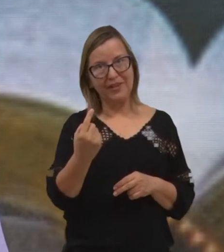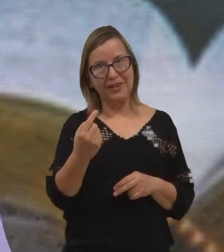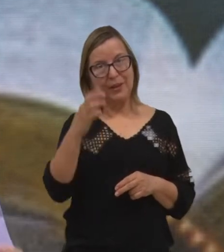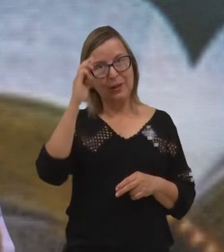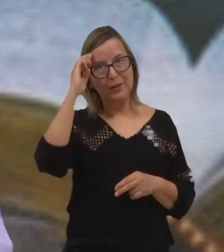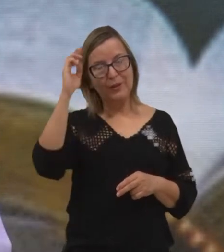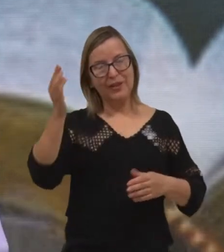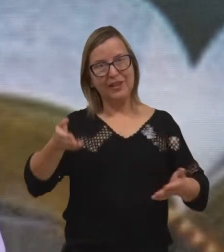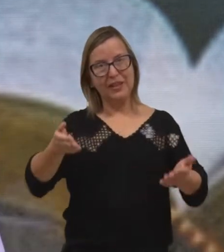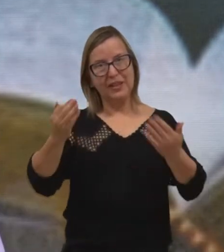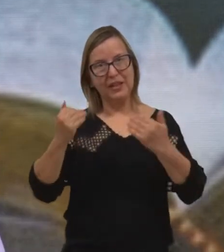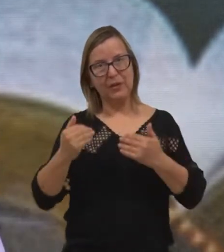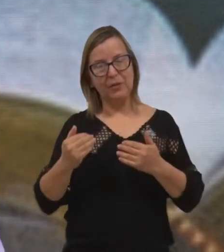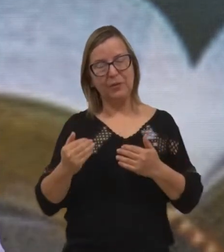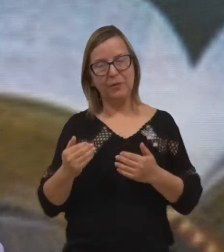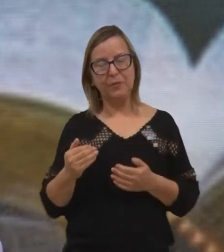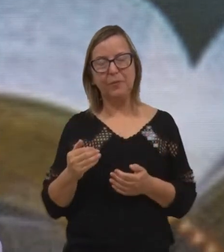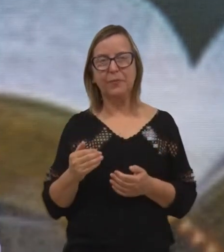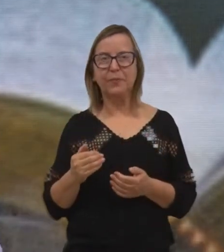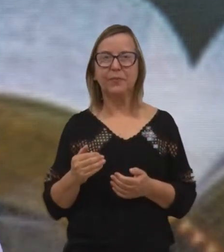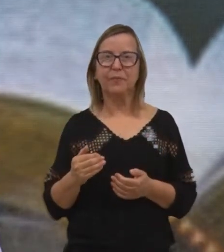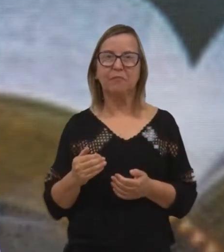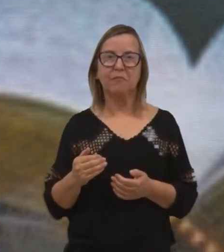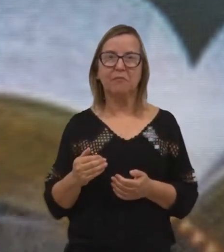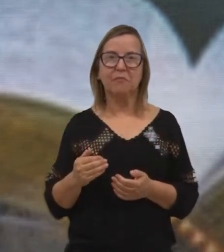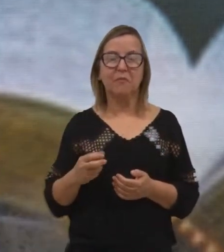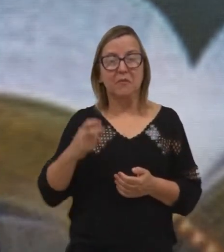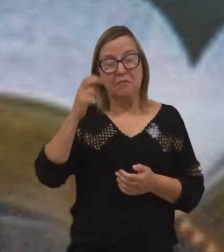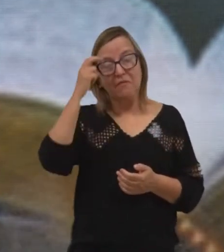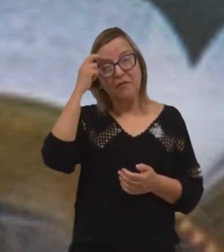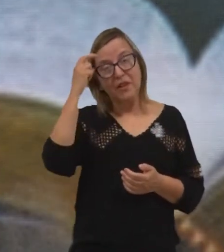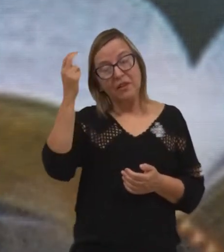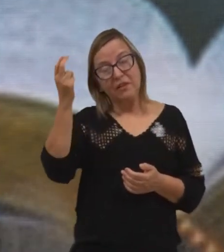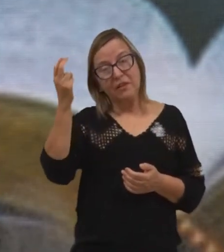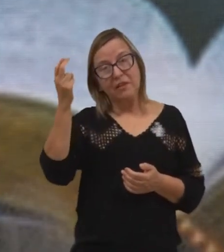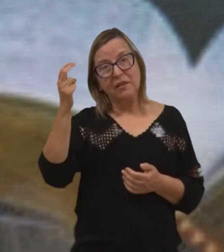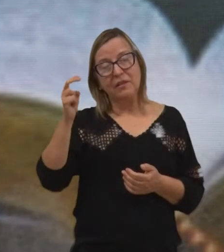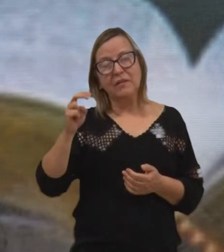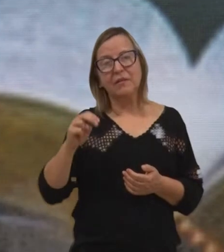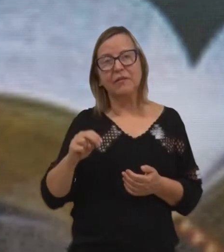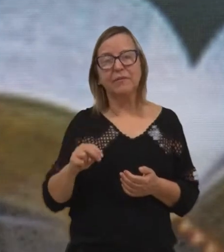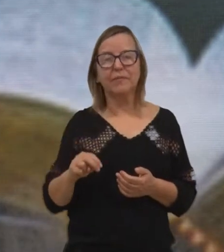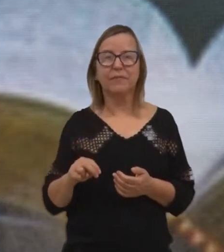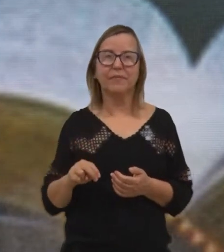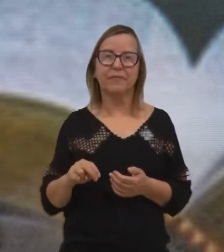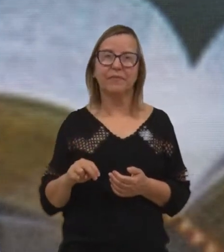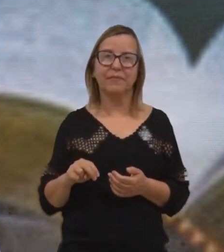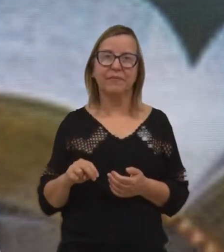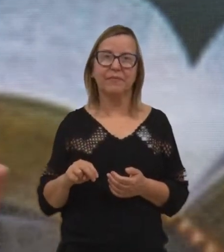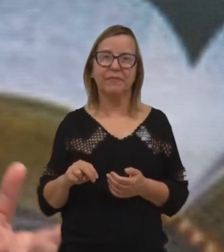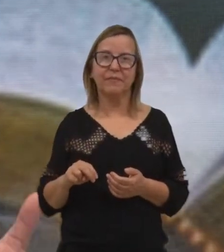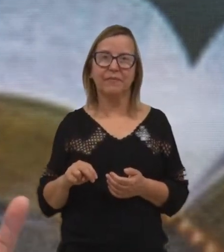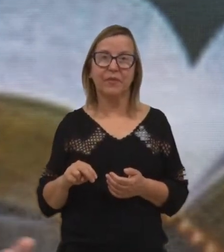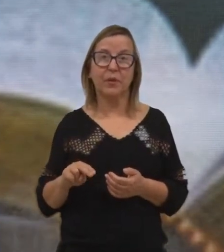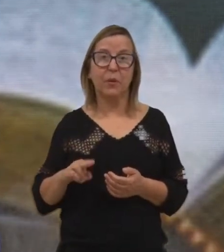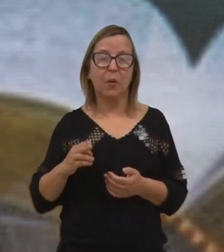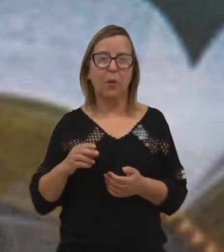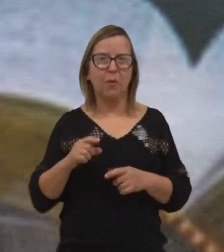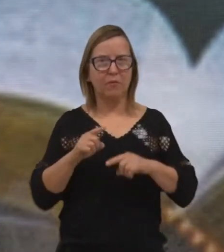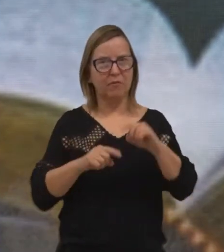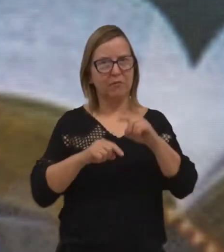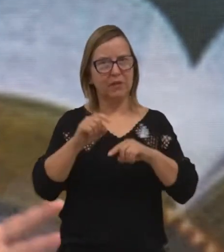Senhor. Seja no aspecto intelectual, seja no aspecto de recursos